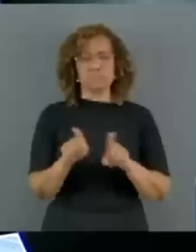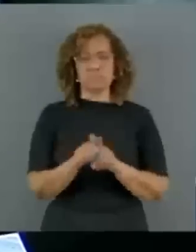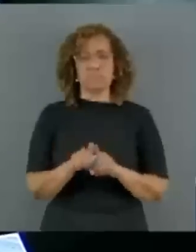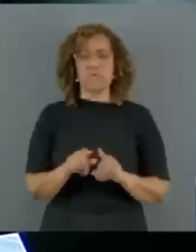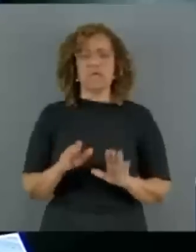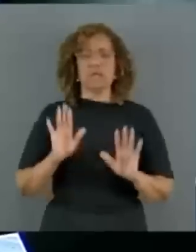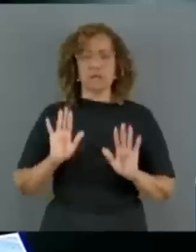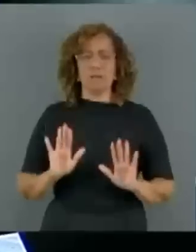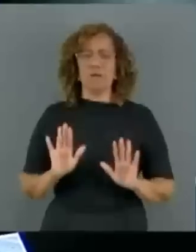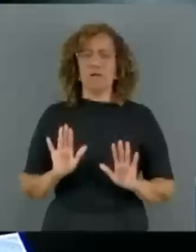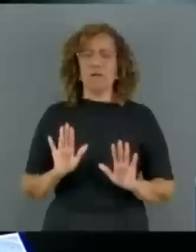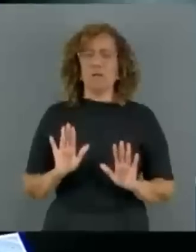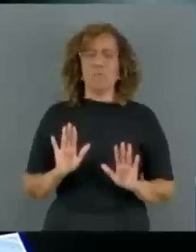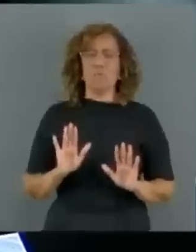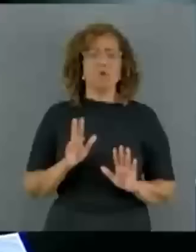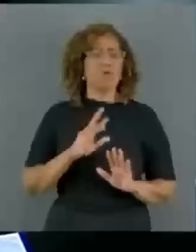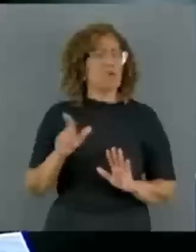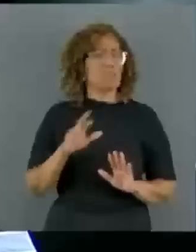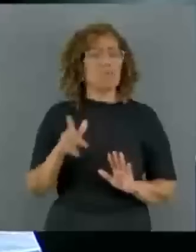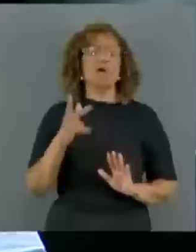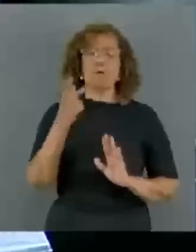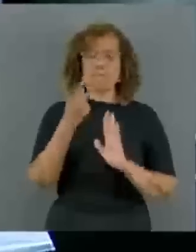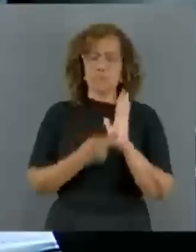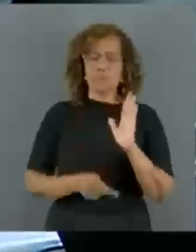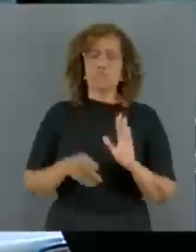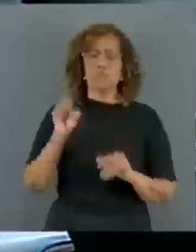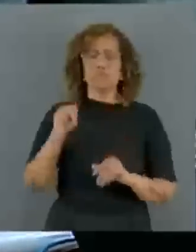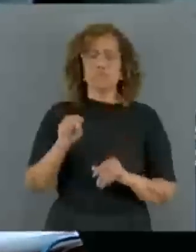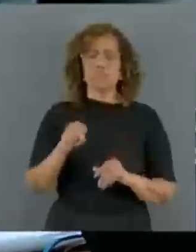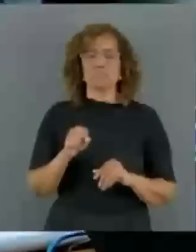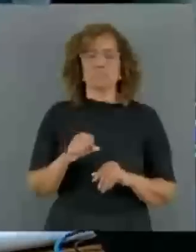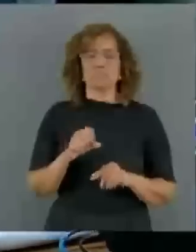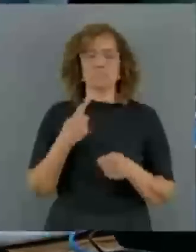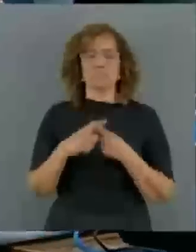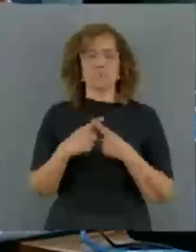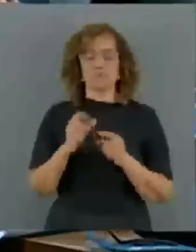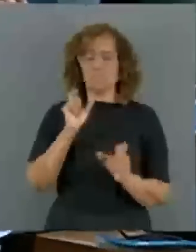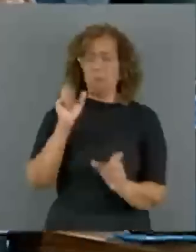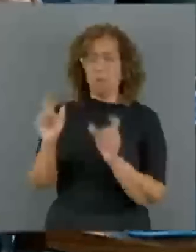Estamos discutindo o projeto, não, ou estamos fazendo ofensas pessoais?